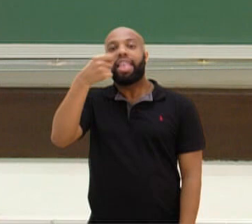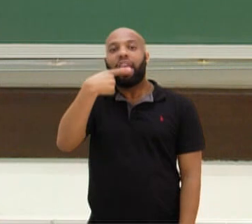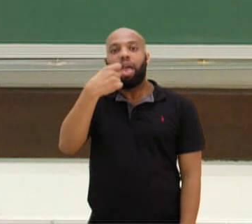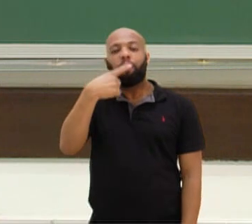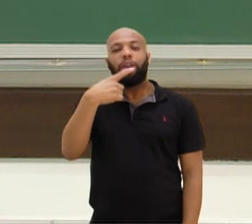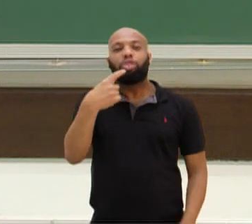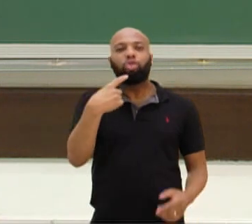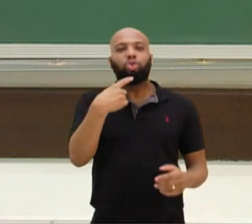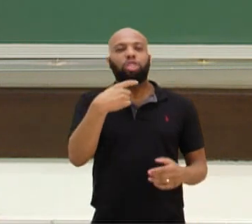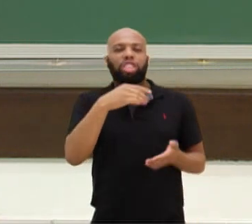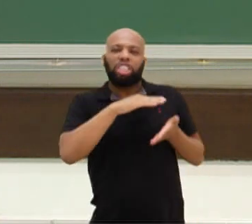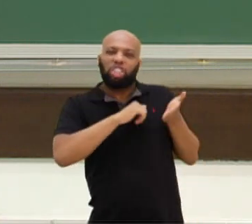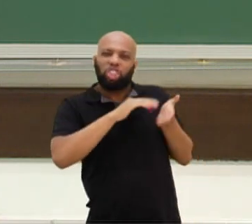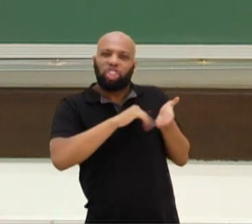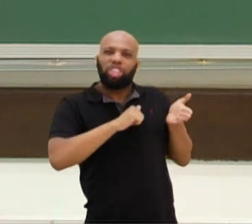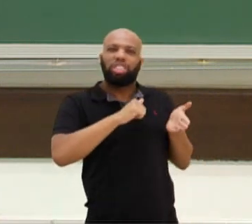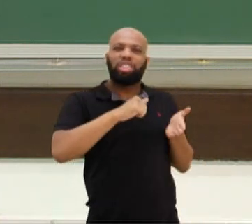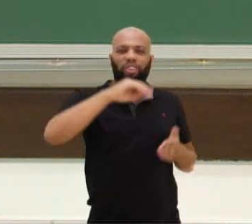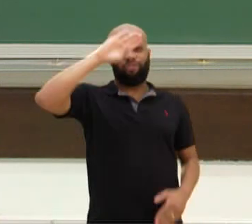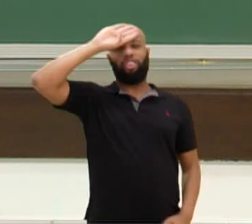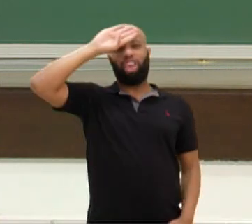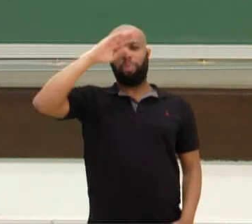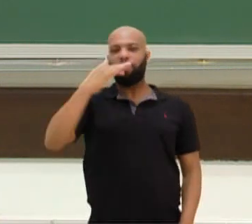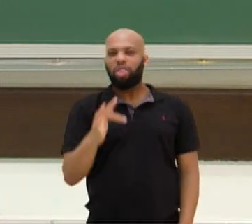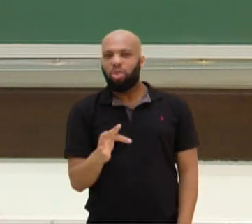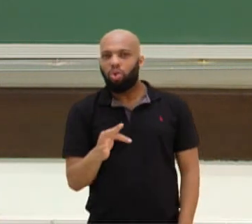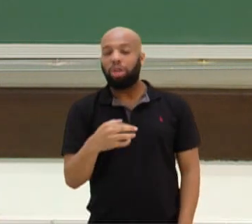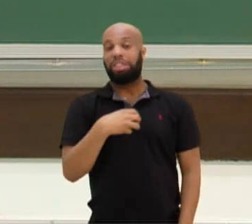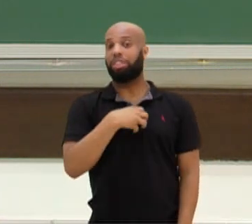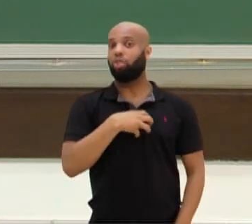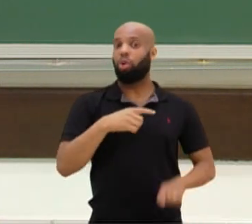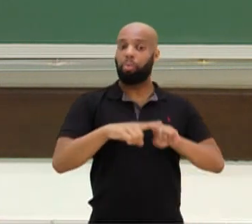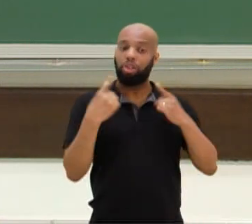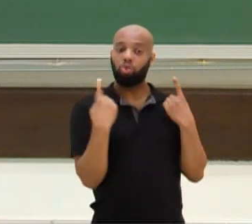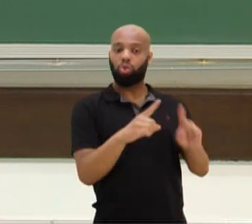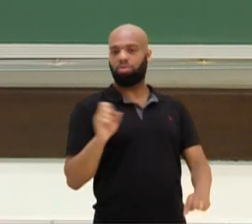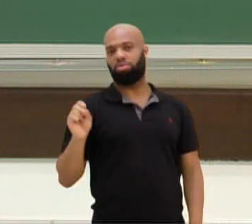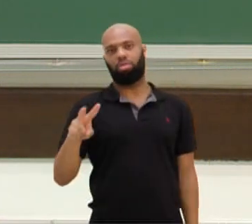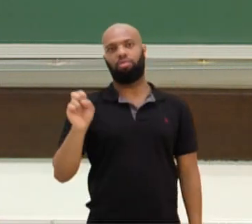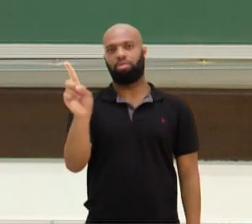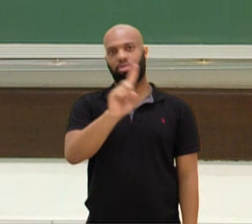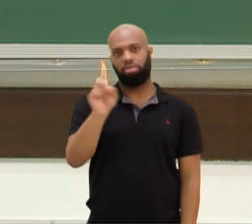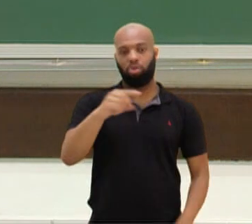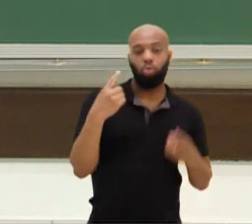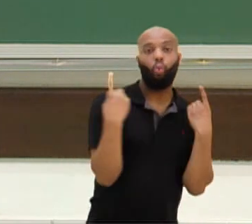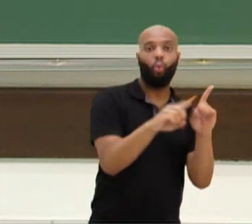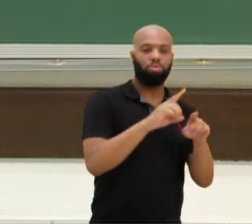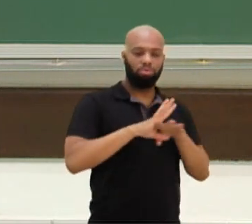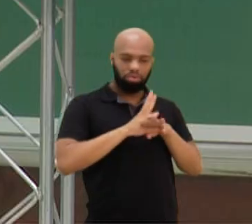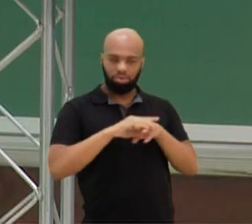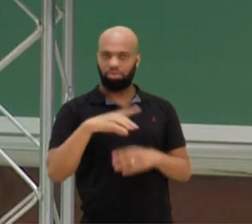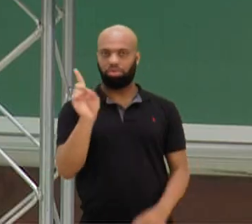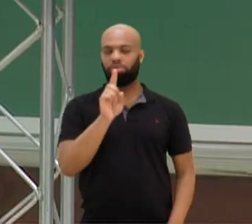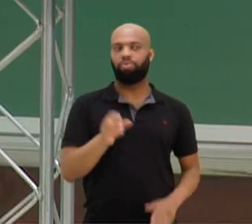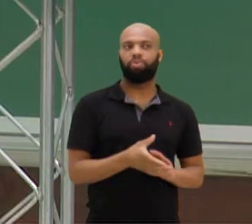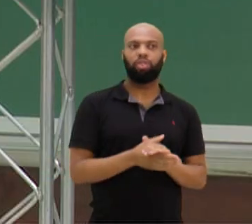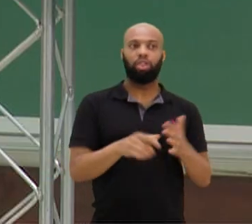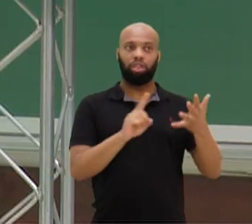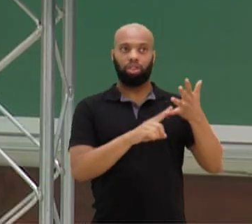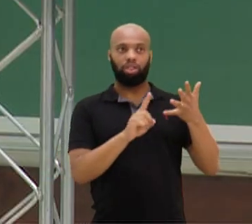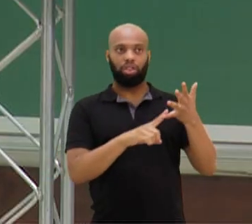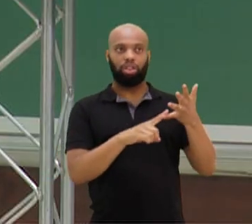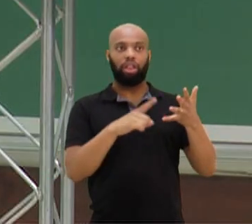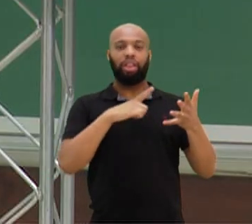seja usado para tratar sintomas, mas não para combater o vírus, não para combater a doença propriamente dita, tá? E o último, uso